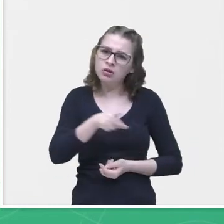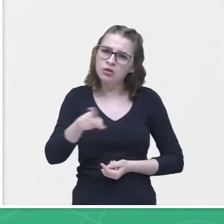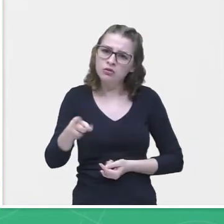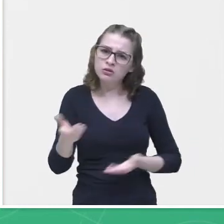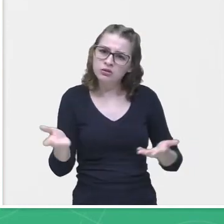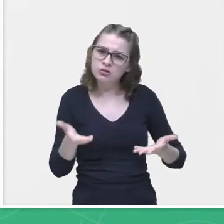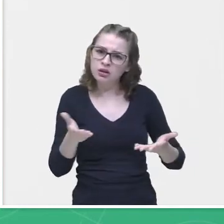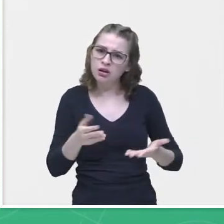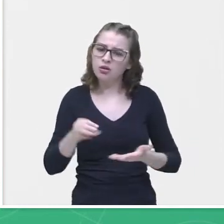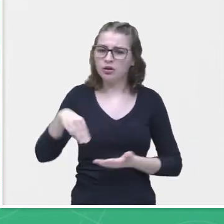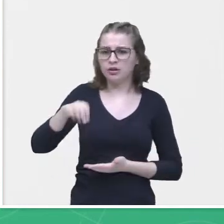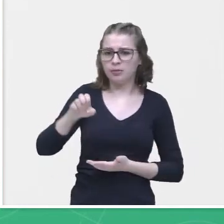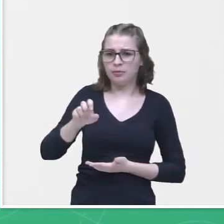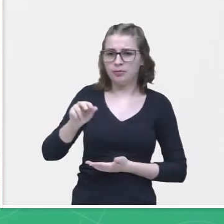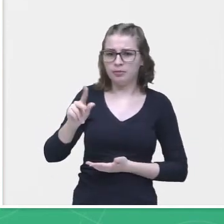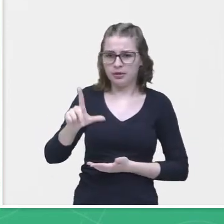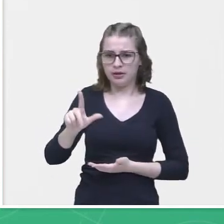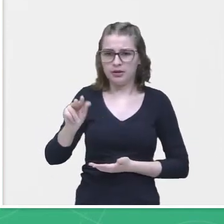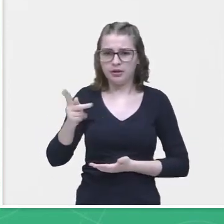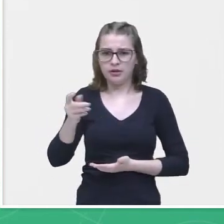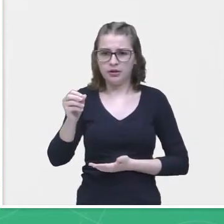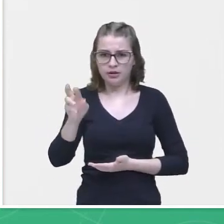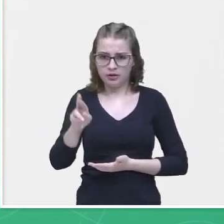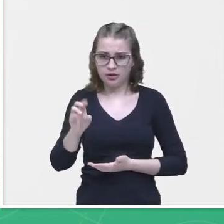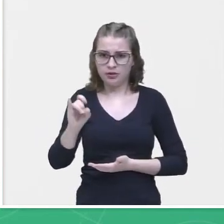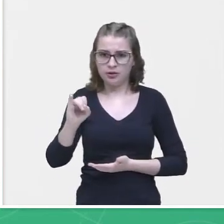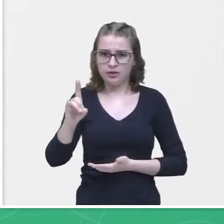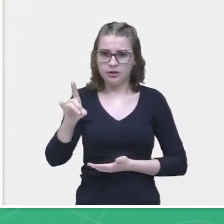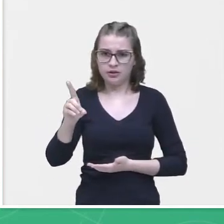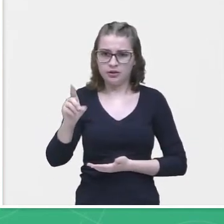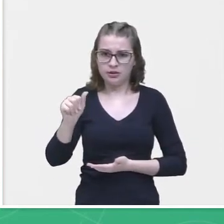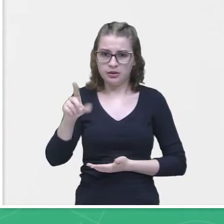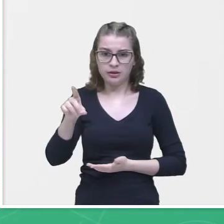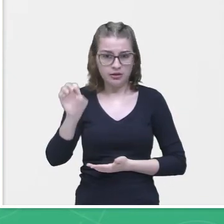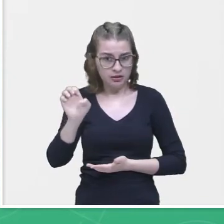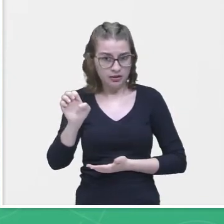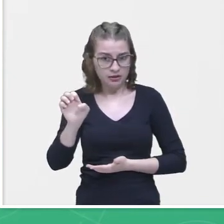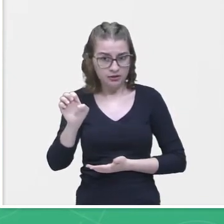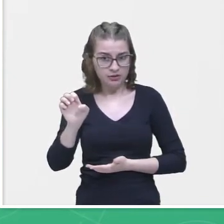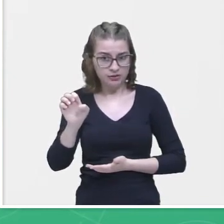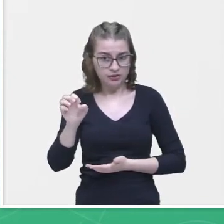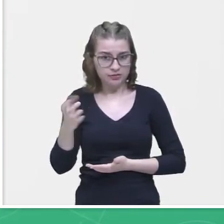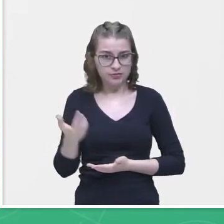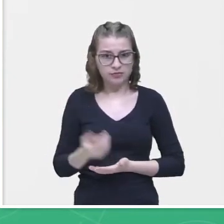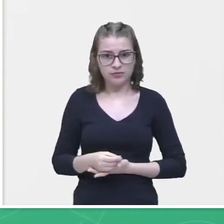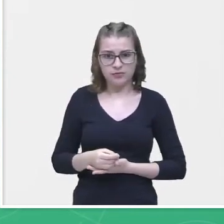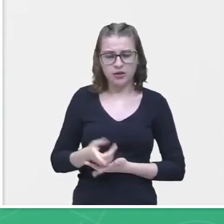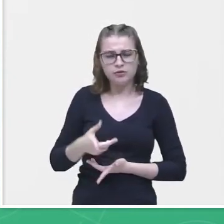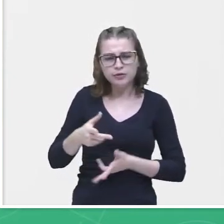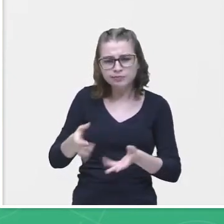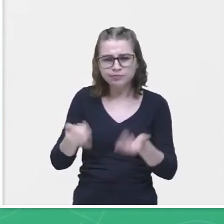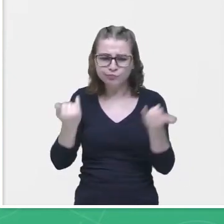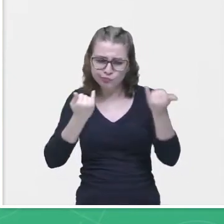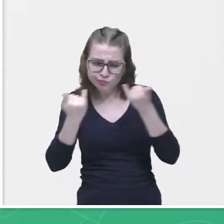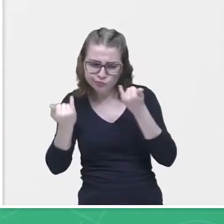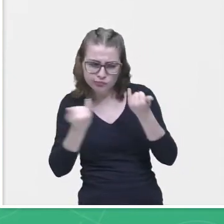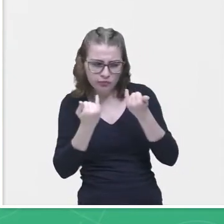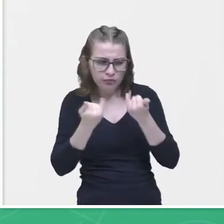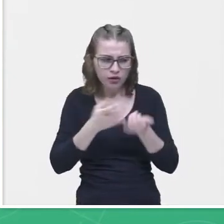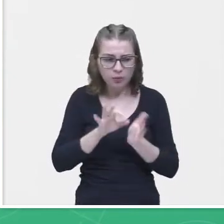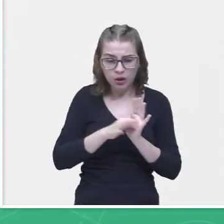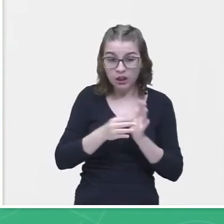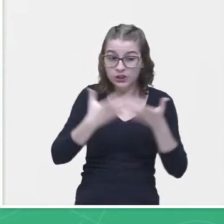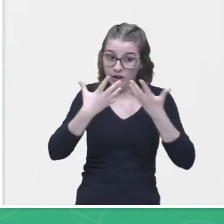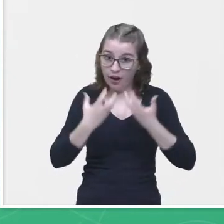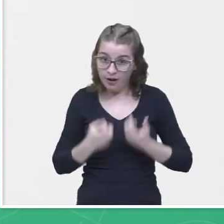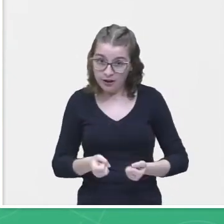Você está no momento de se estruturar, de aprender, se desenvolver psicologicamente? de ouvir opiniões